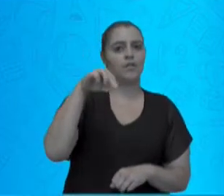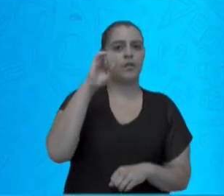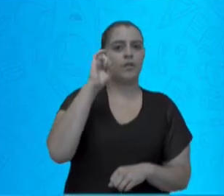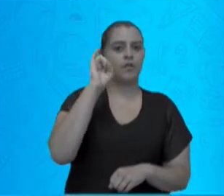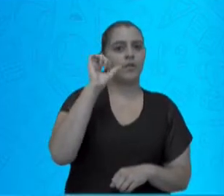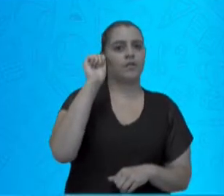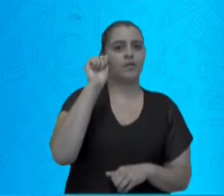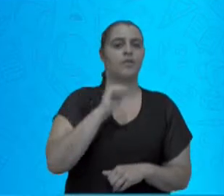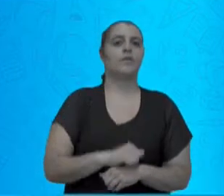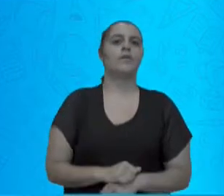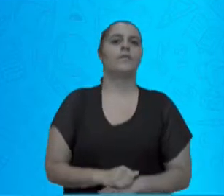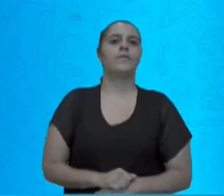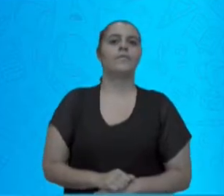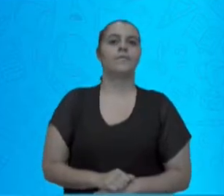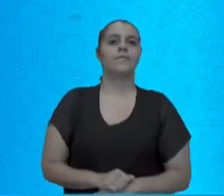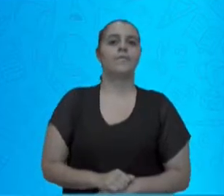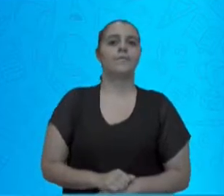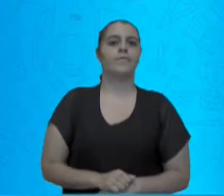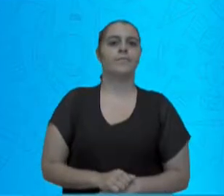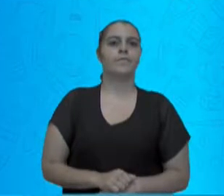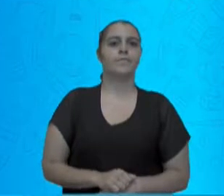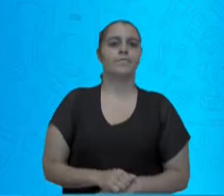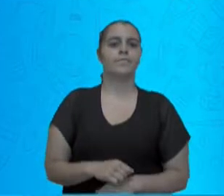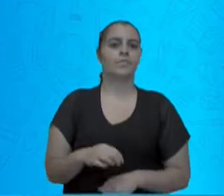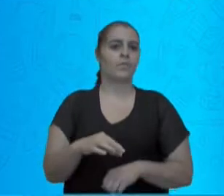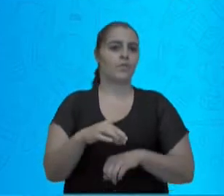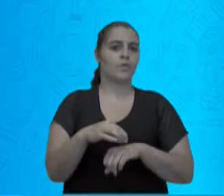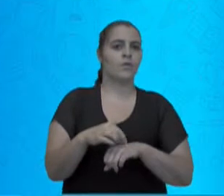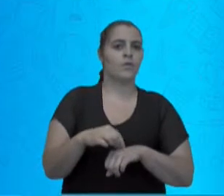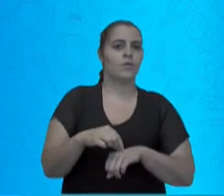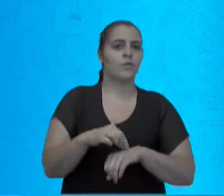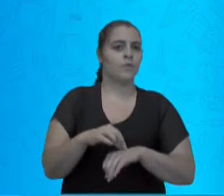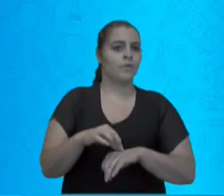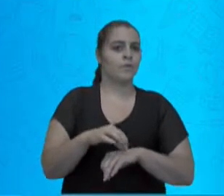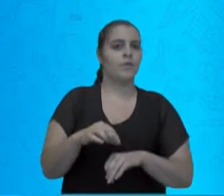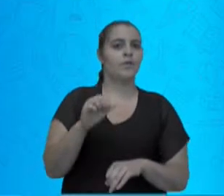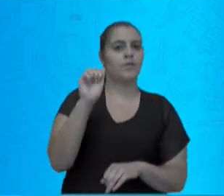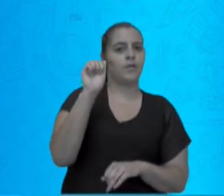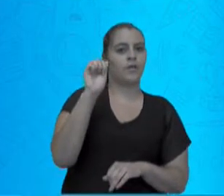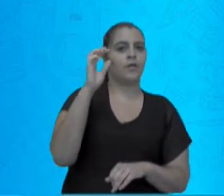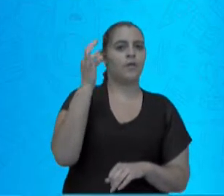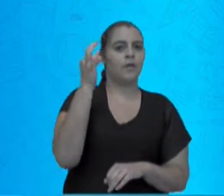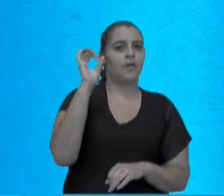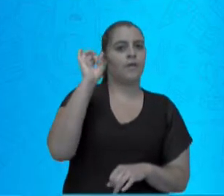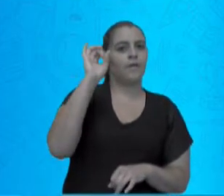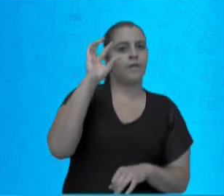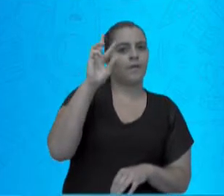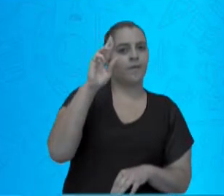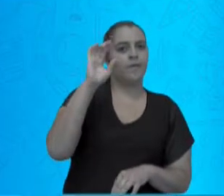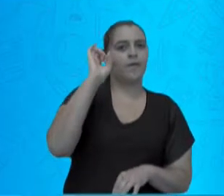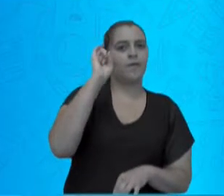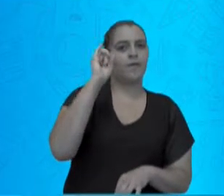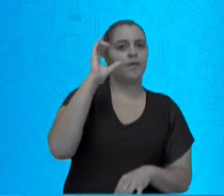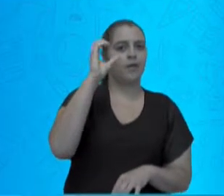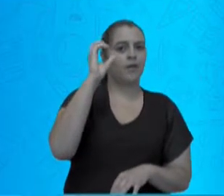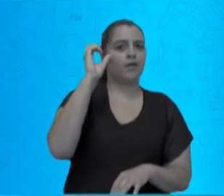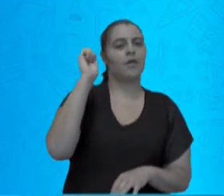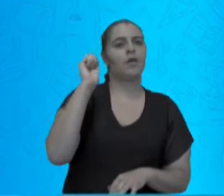Austrália, não, é a Oceania. De preto, a África.